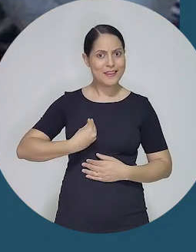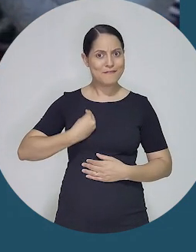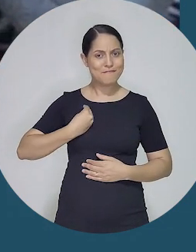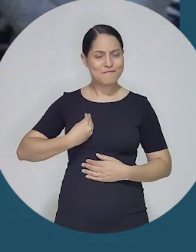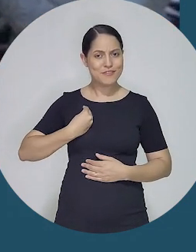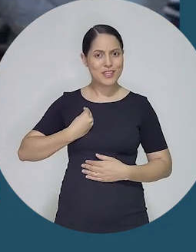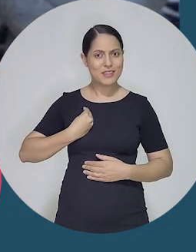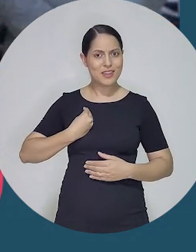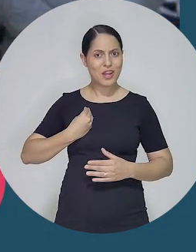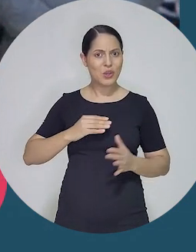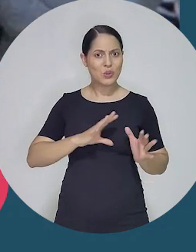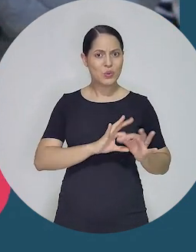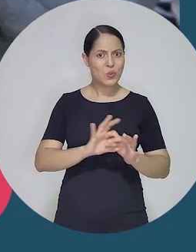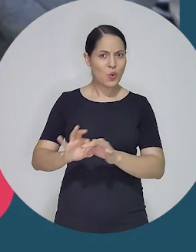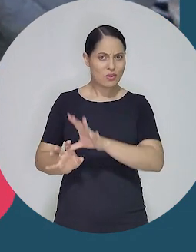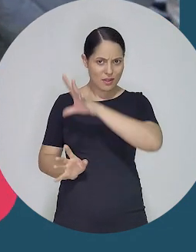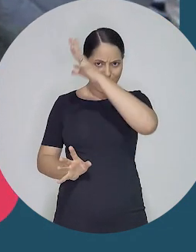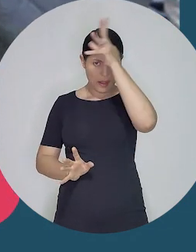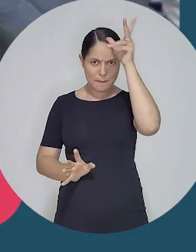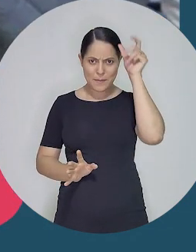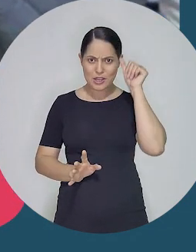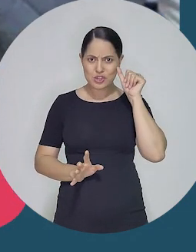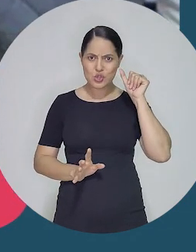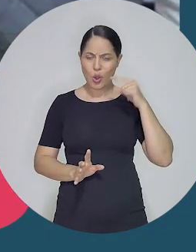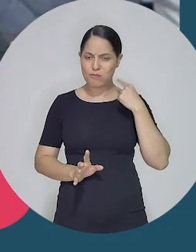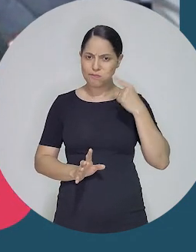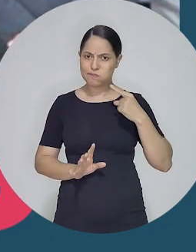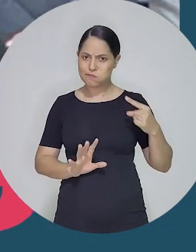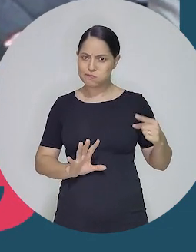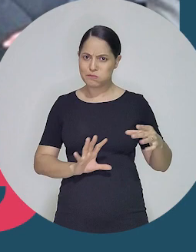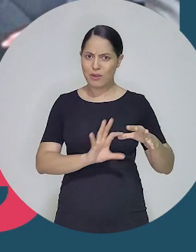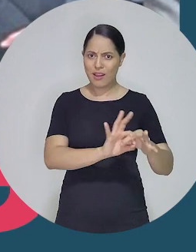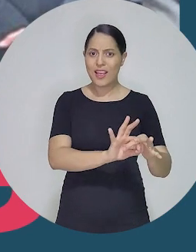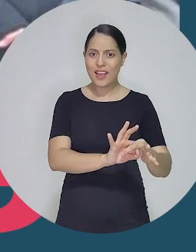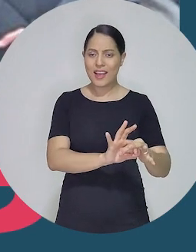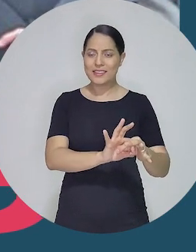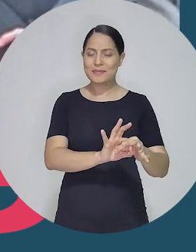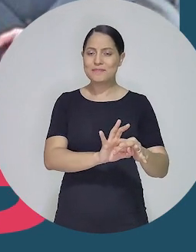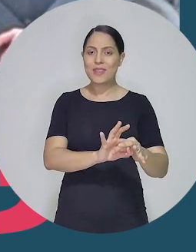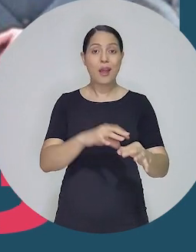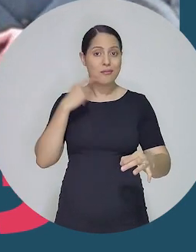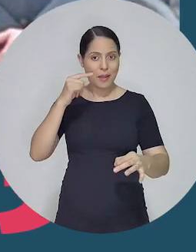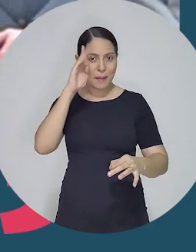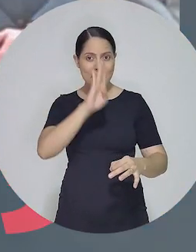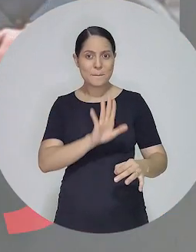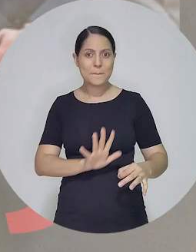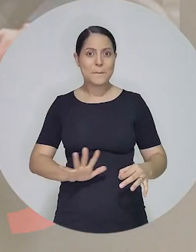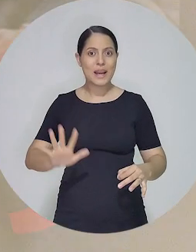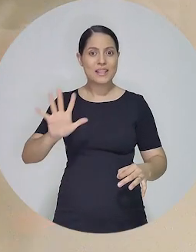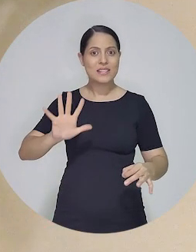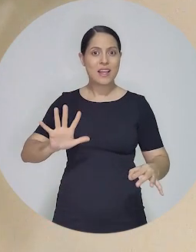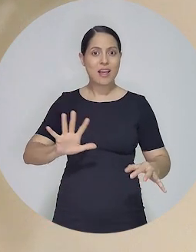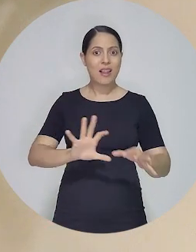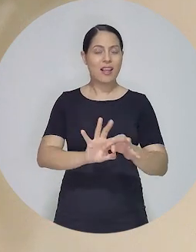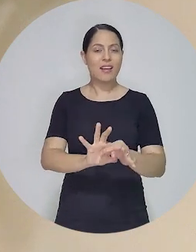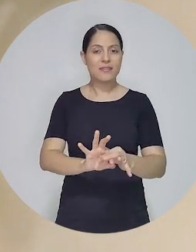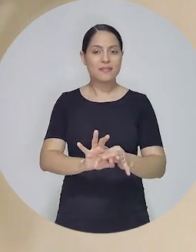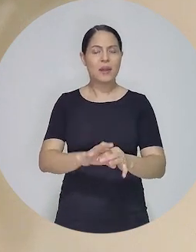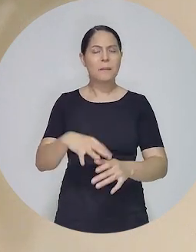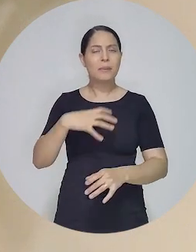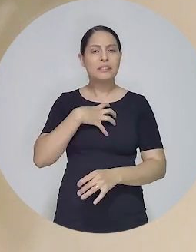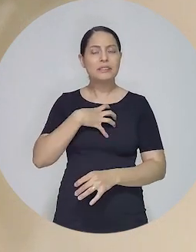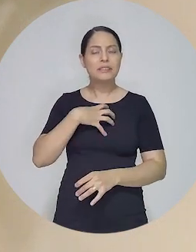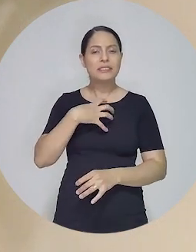muito ligada com a história da advocacia amazonense e com a história da advocacia brasileira. E esse sentimento de irmandade me